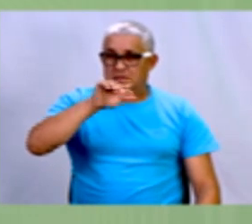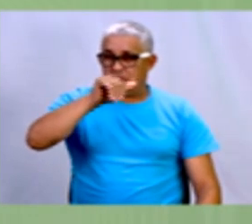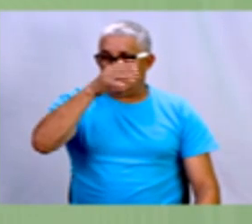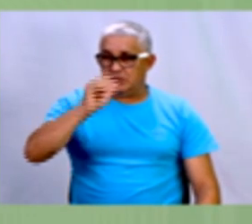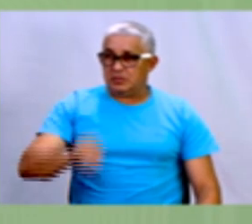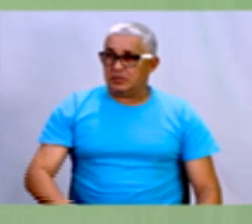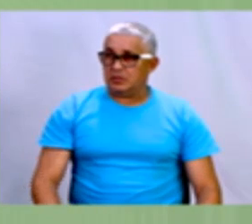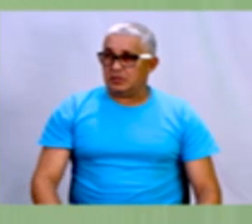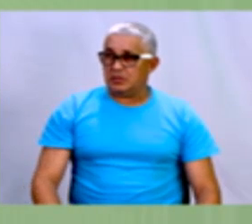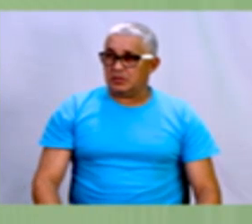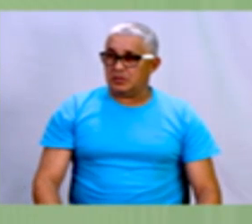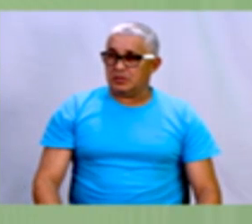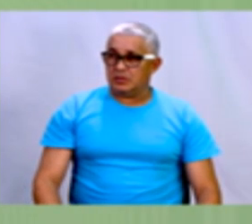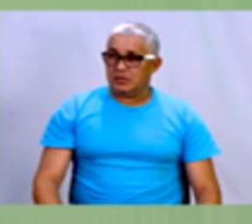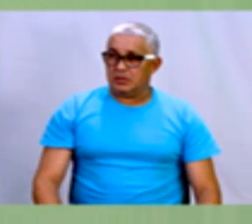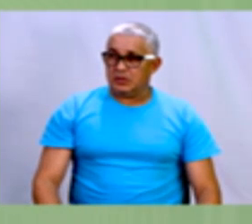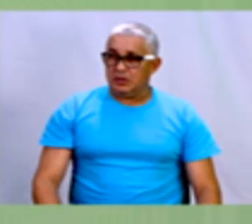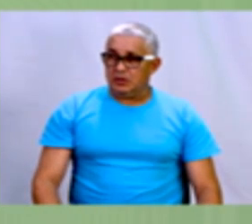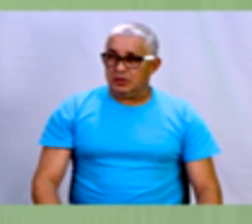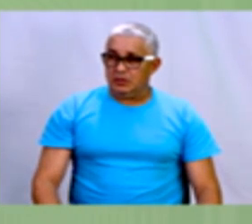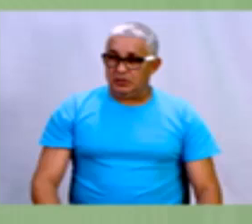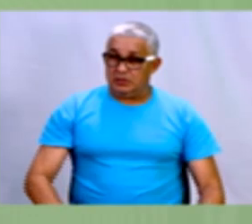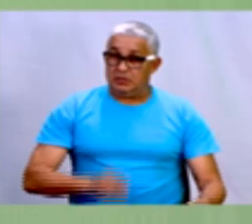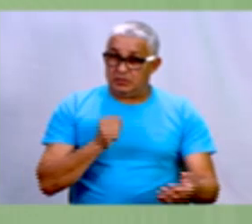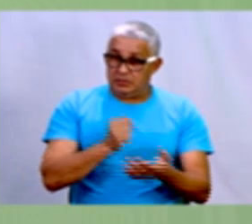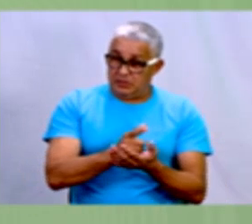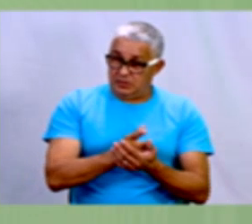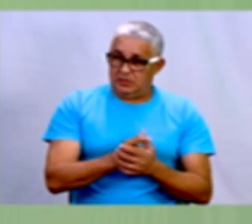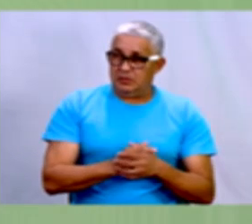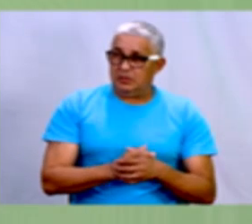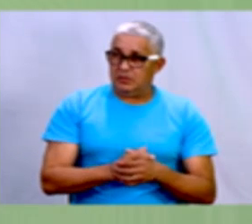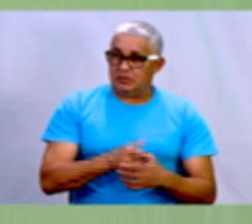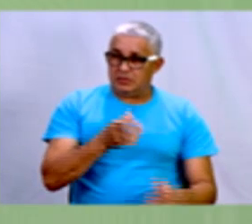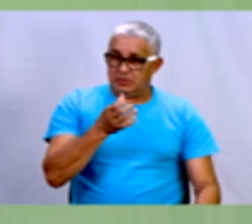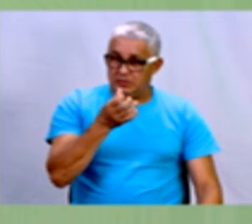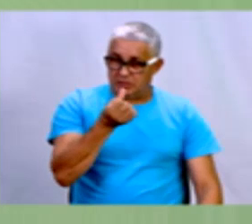dos 1.462,50 que eu vou pagar, R$